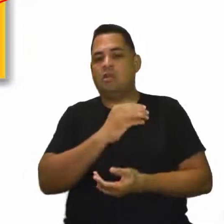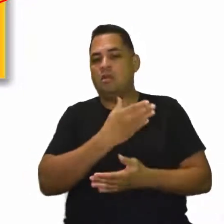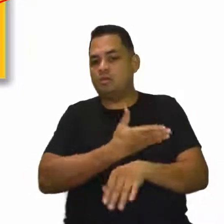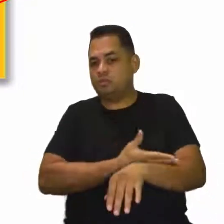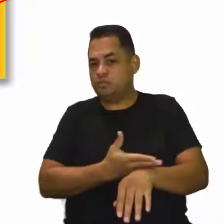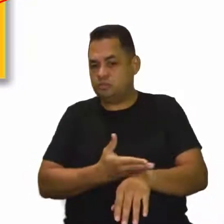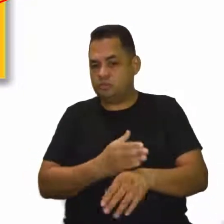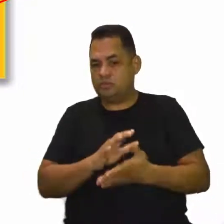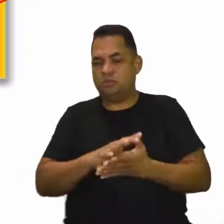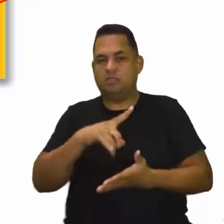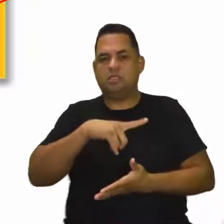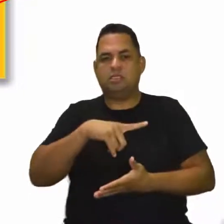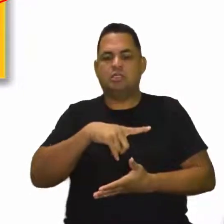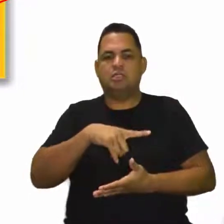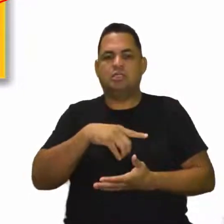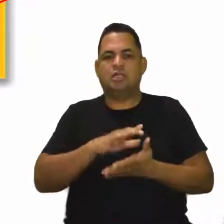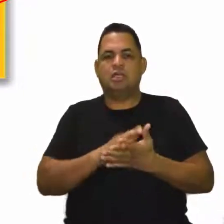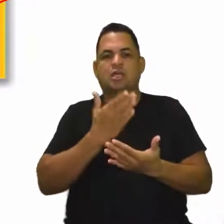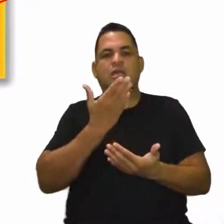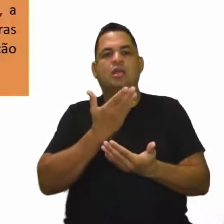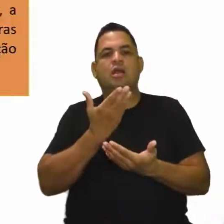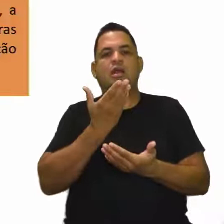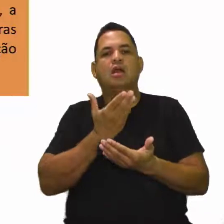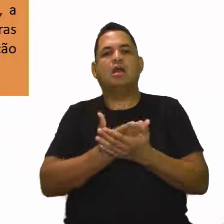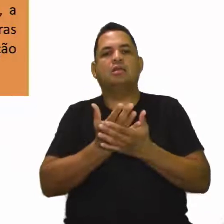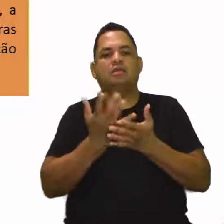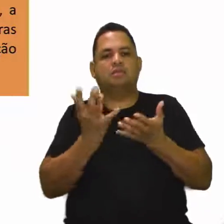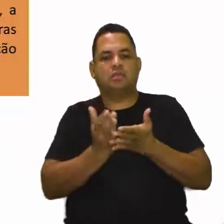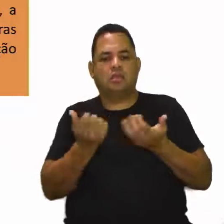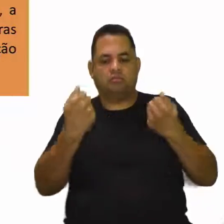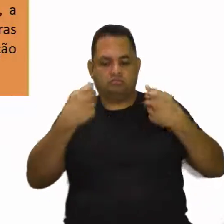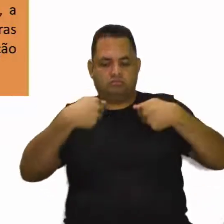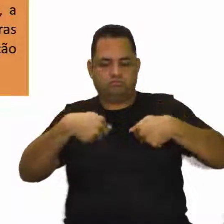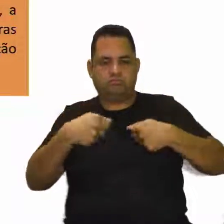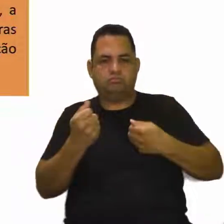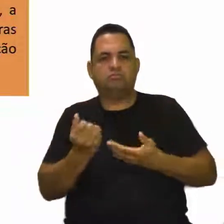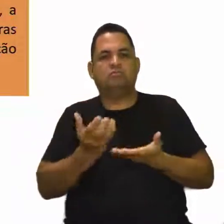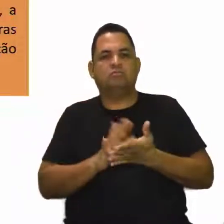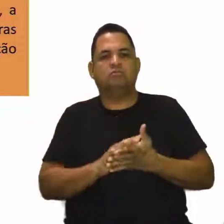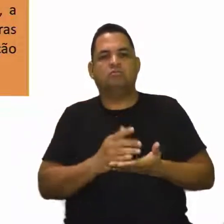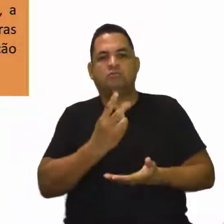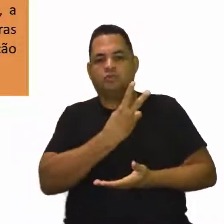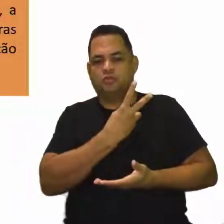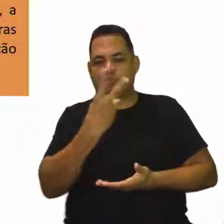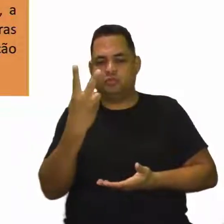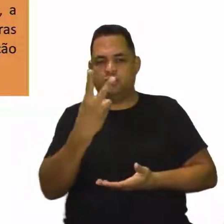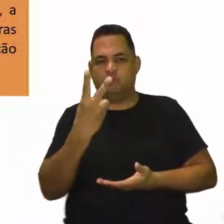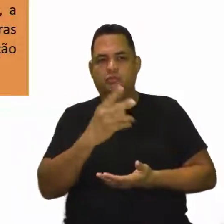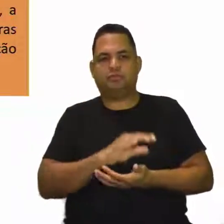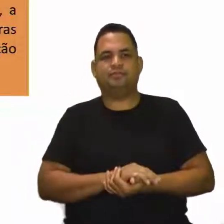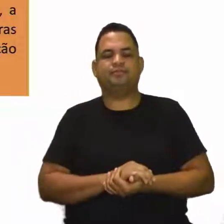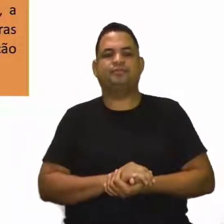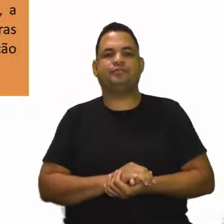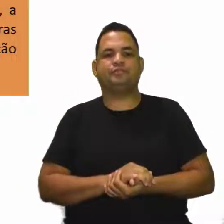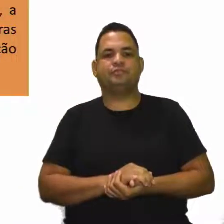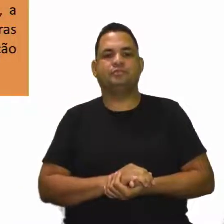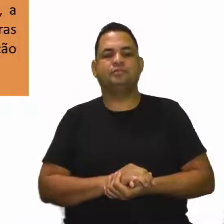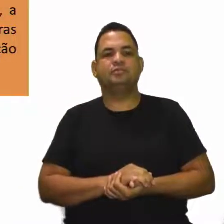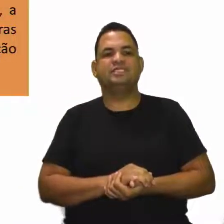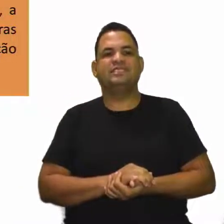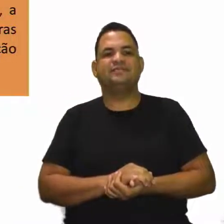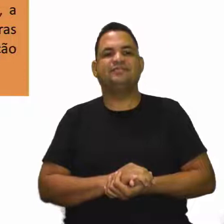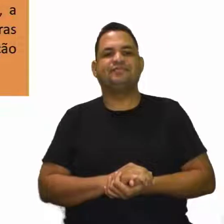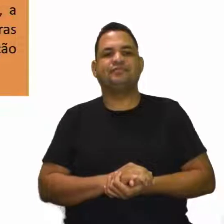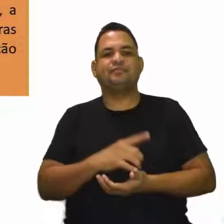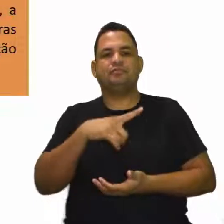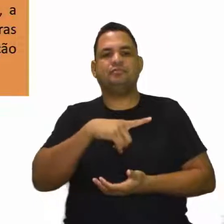aula eu tenho as competências e as habilidades. A competência da aula de hoje são duas. Então, veja só, aluno,